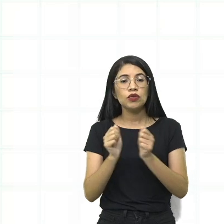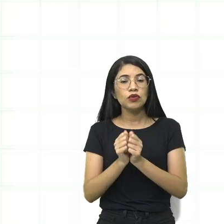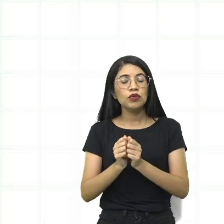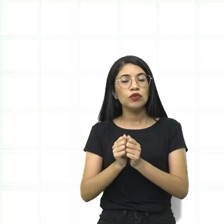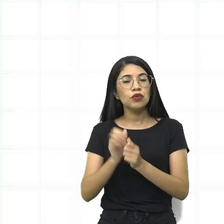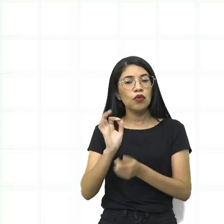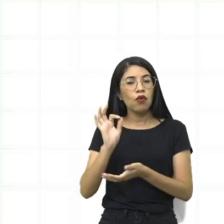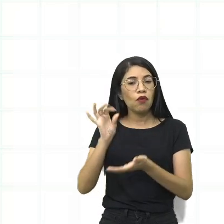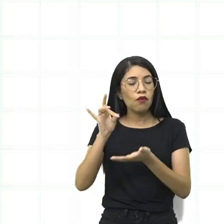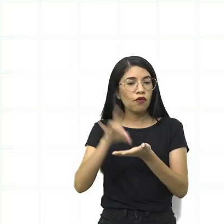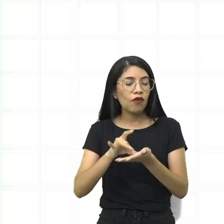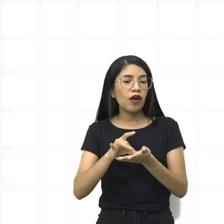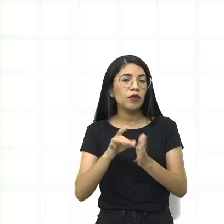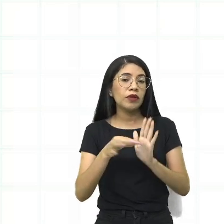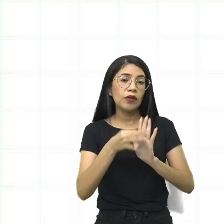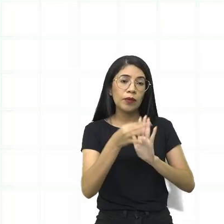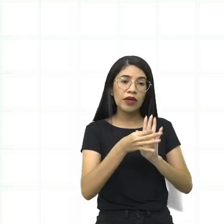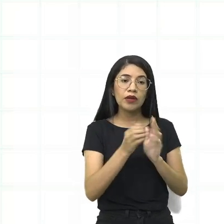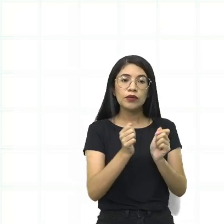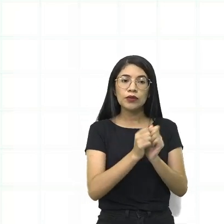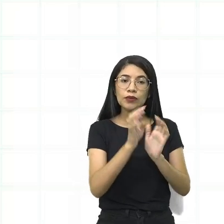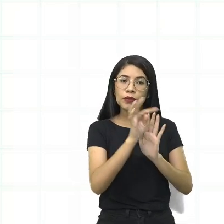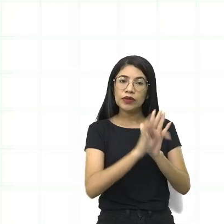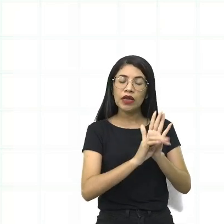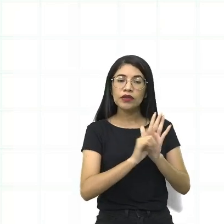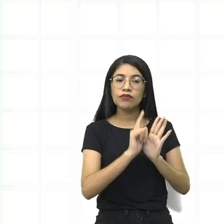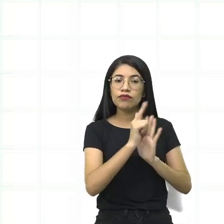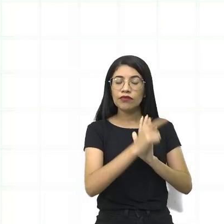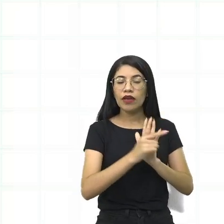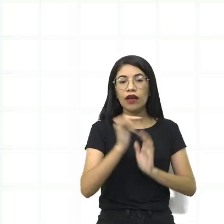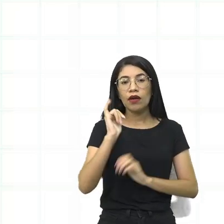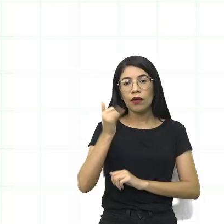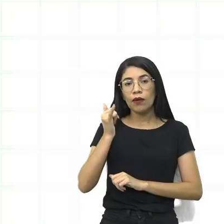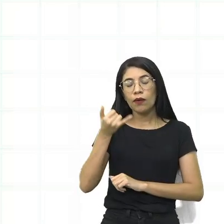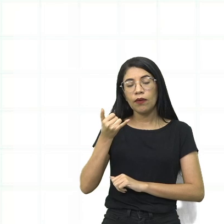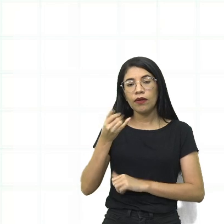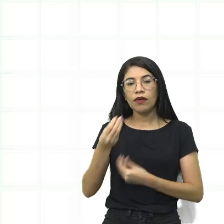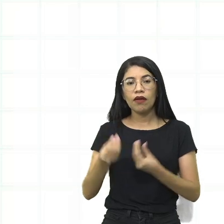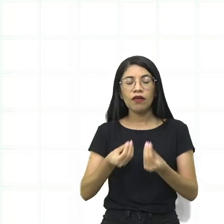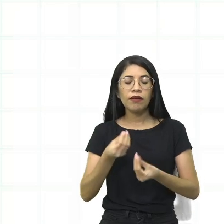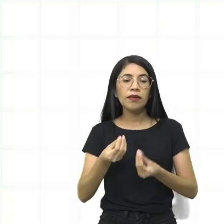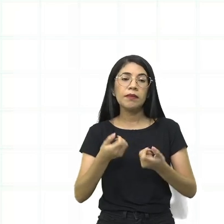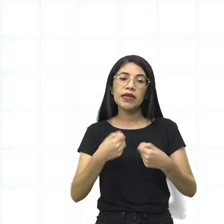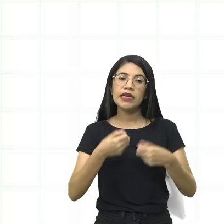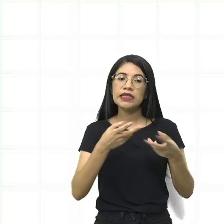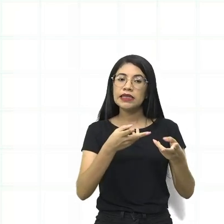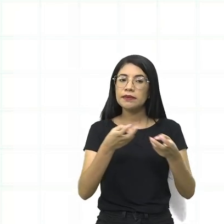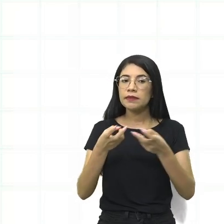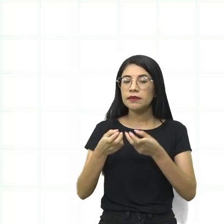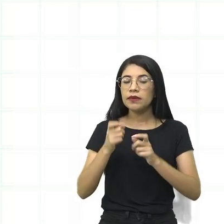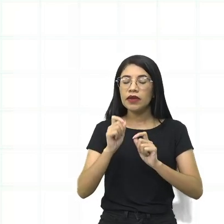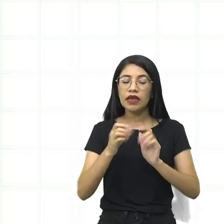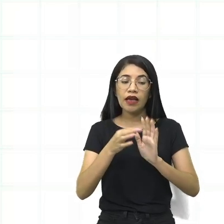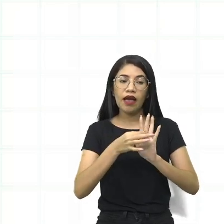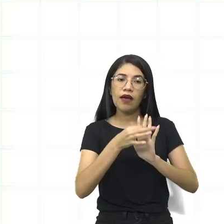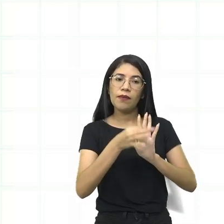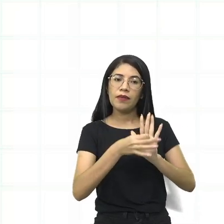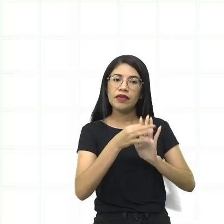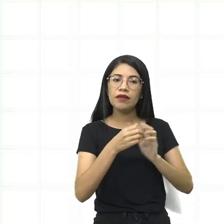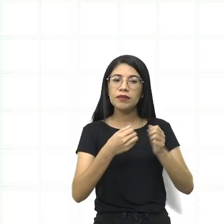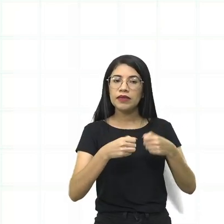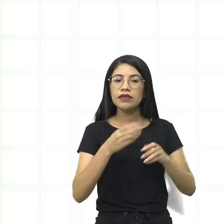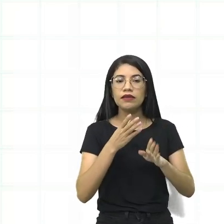crônica. Esse texto, ele faz referência a uma crônica narrativa, né? Que a gente precisa identificar aí uma opinião. Então,